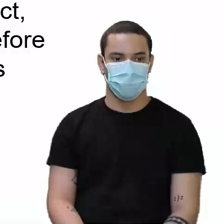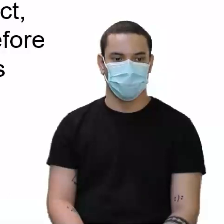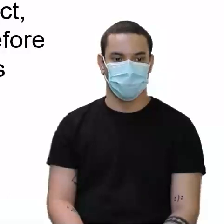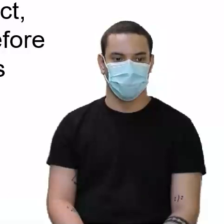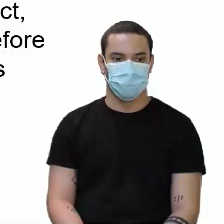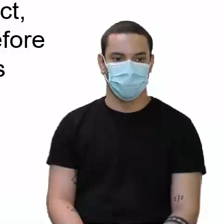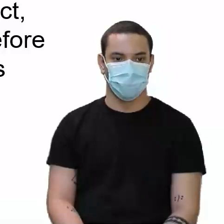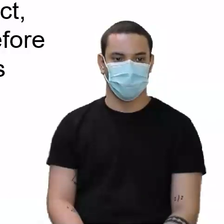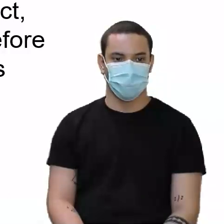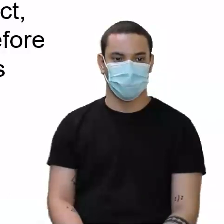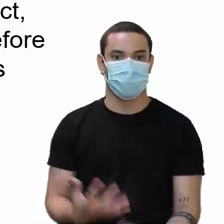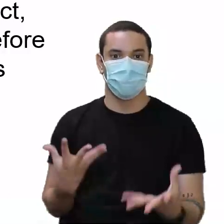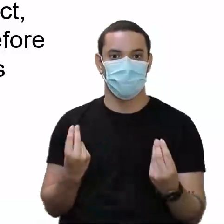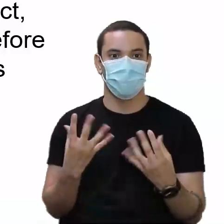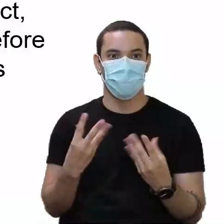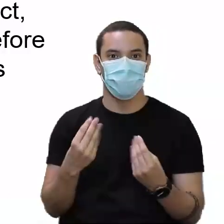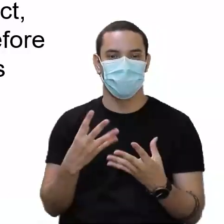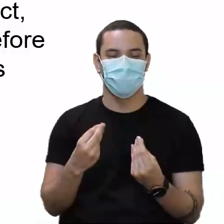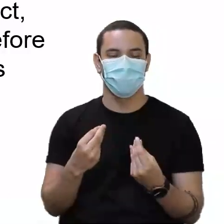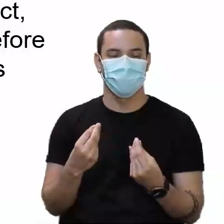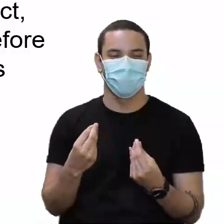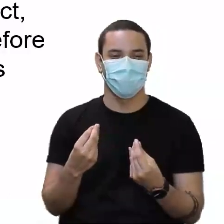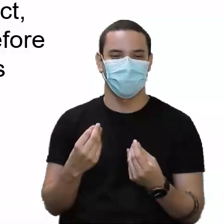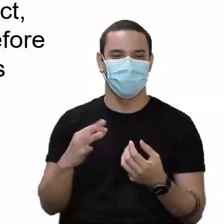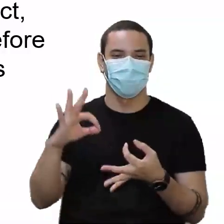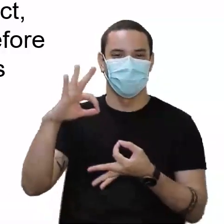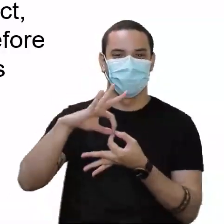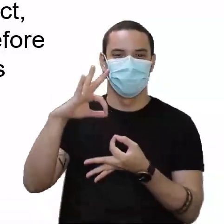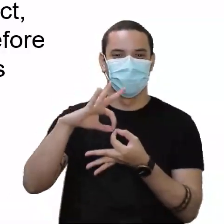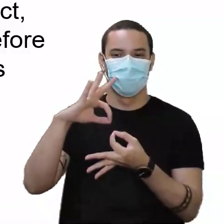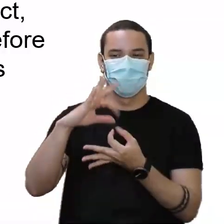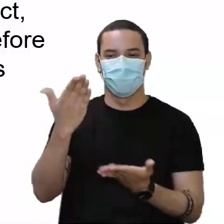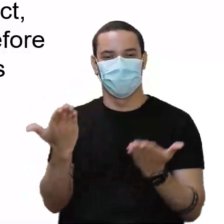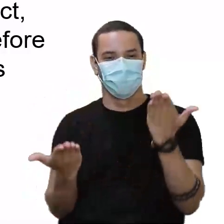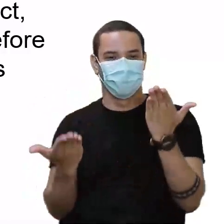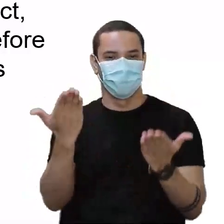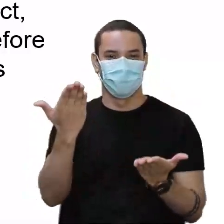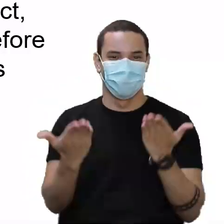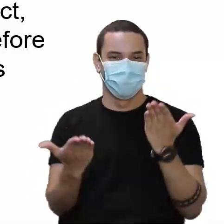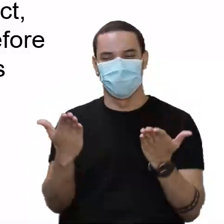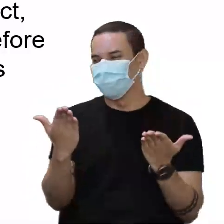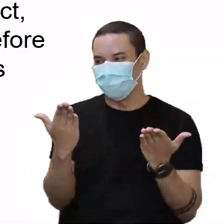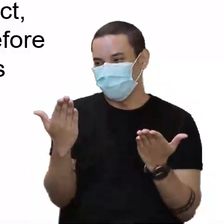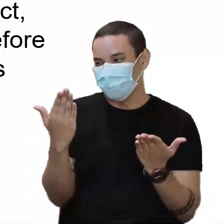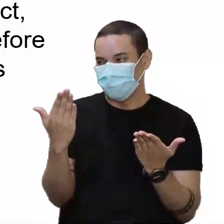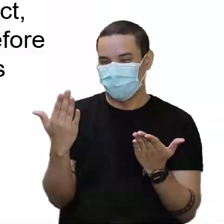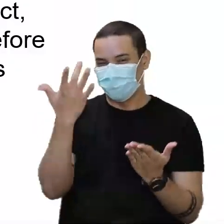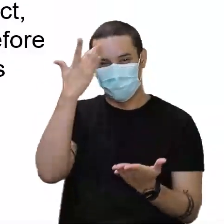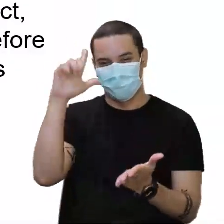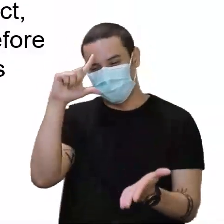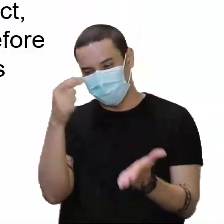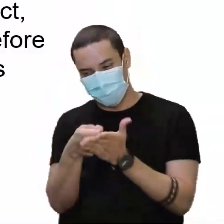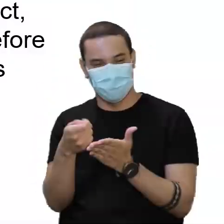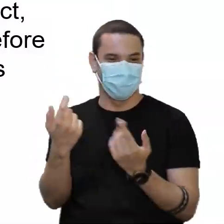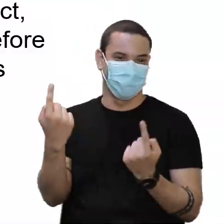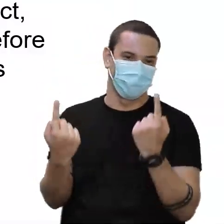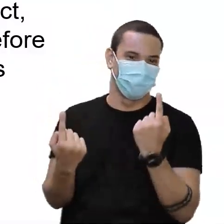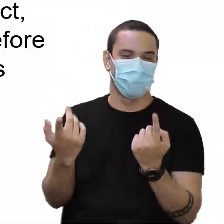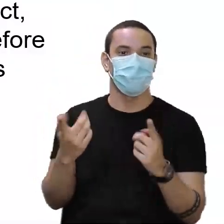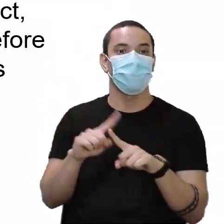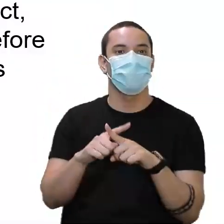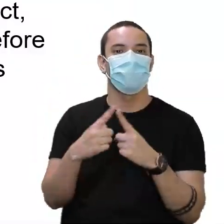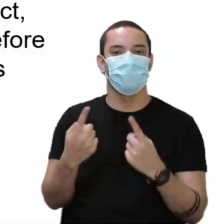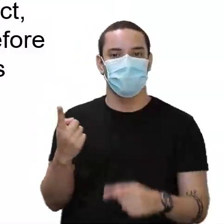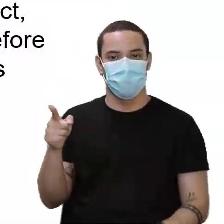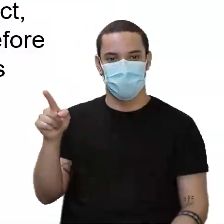tô muito libriana hoje, tô indecisa. Eu vou pro verde. Vamos lá. They danced a salsa dance. Eles